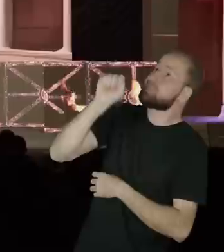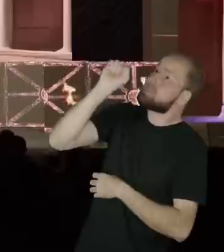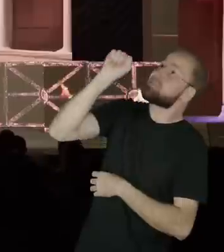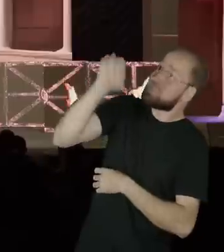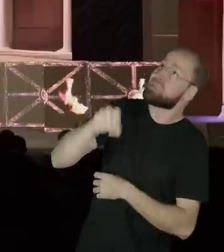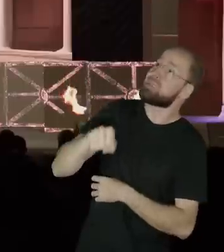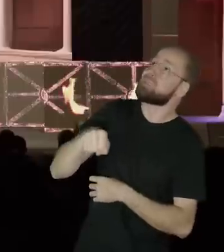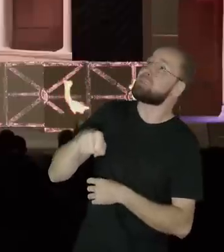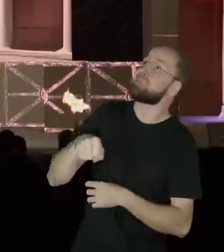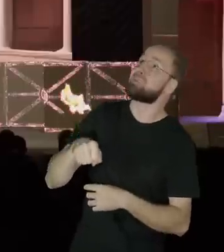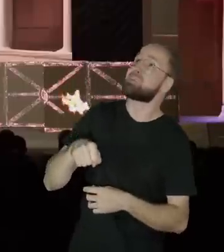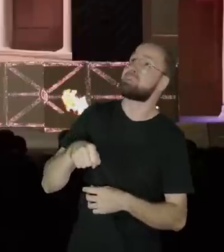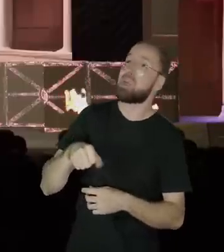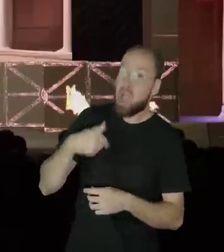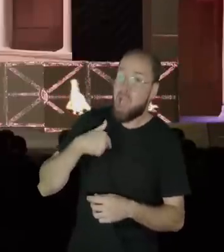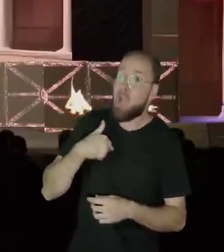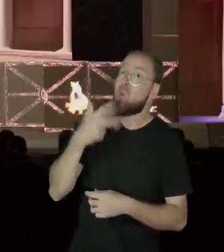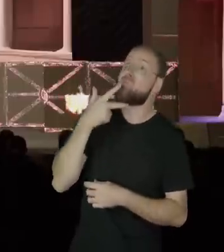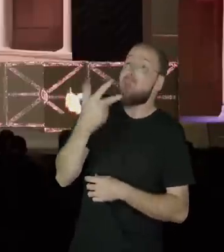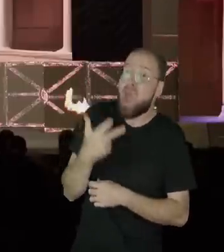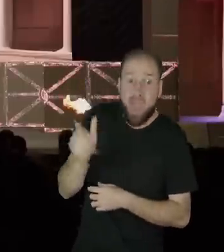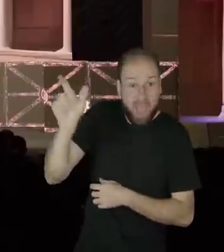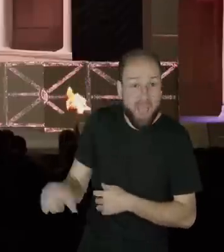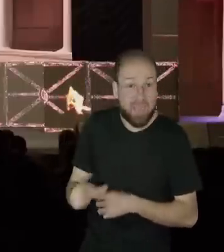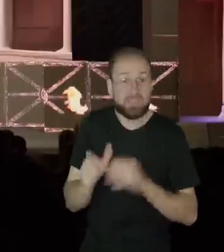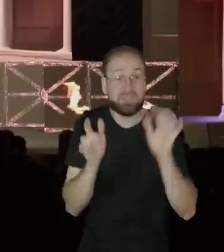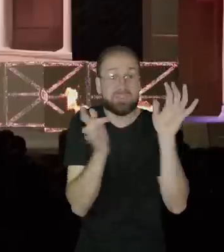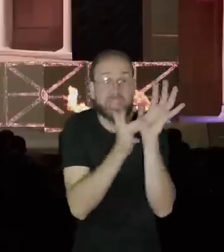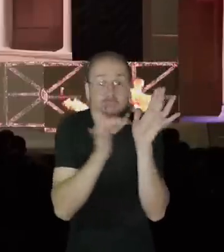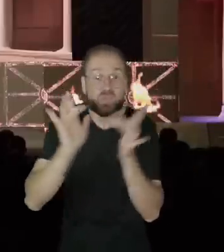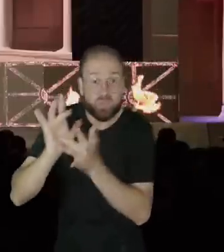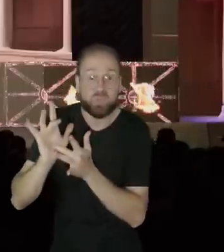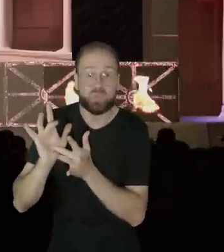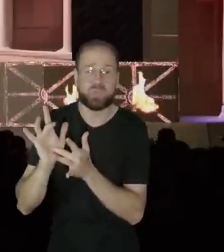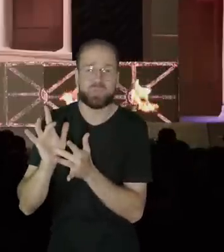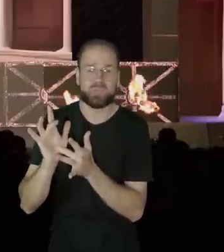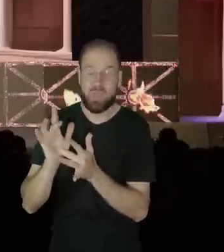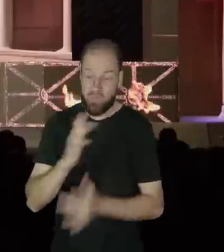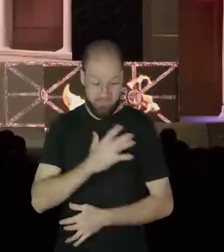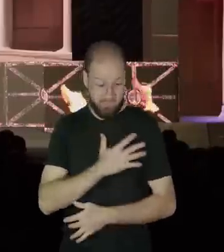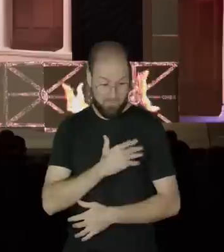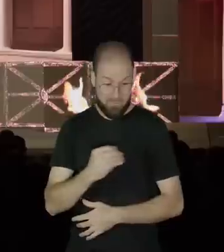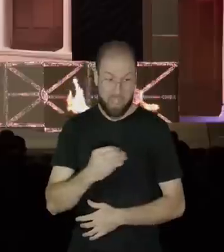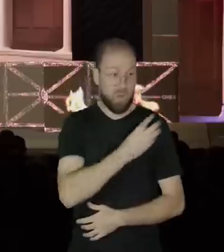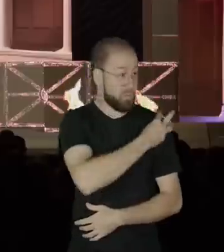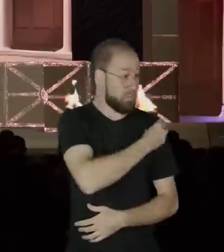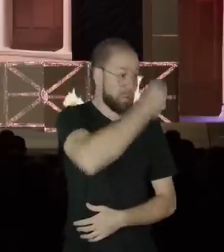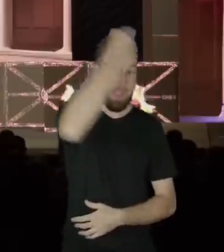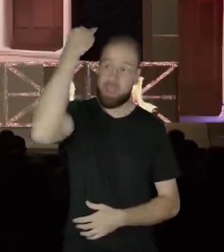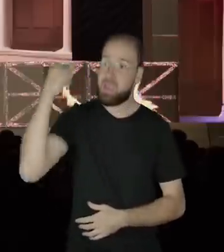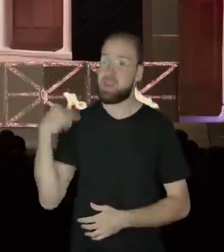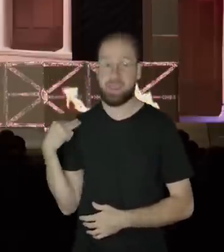Sim! Eu falo de Jesus, o Filho de Maria,